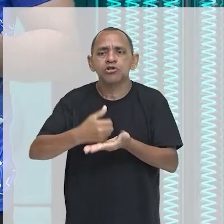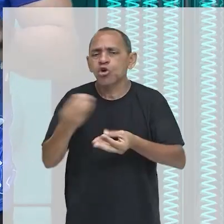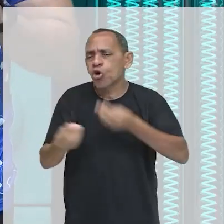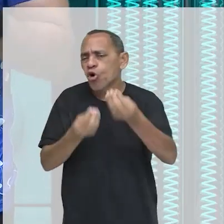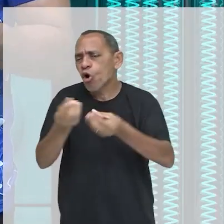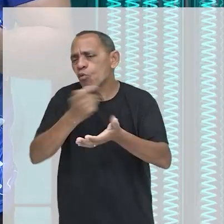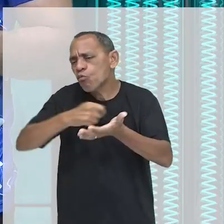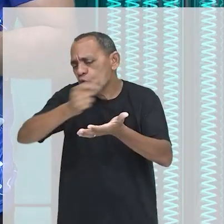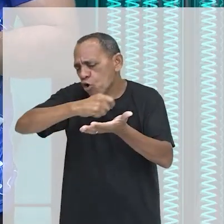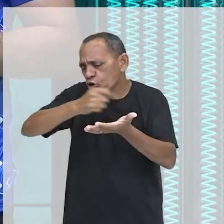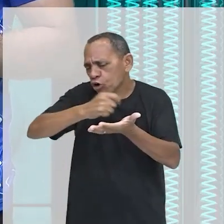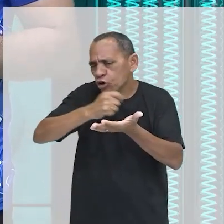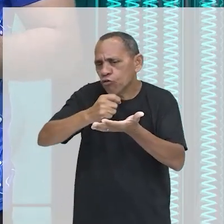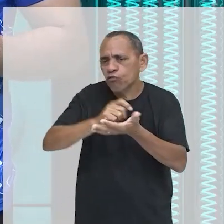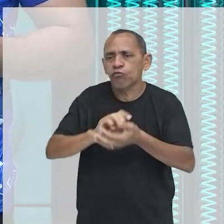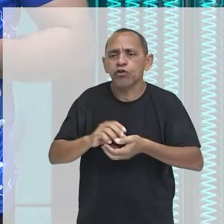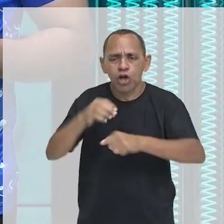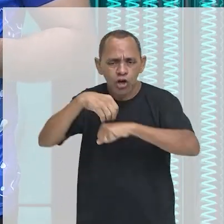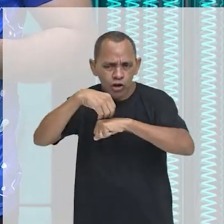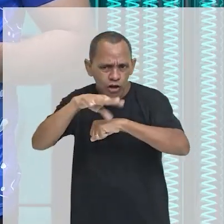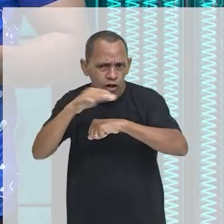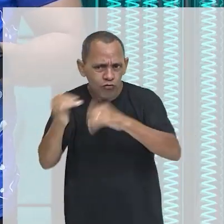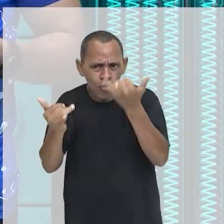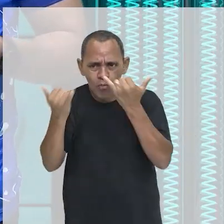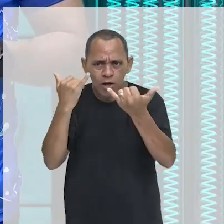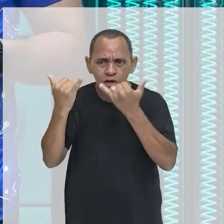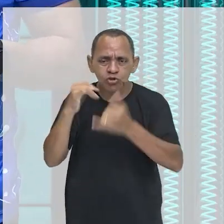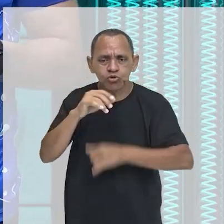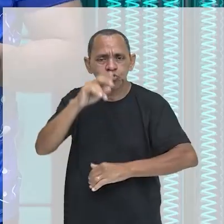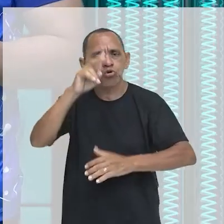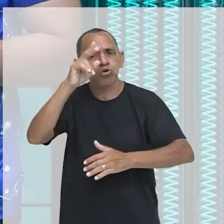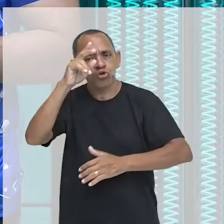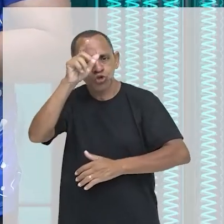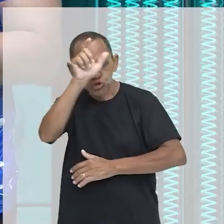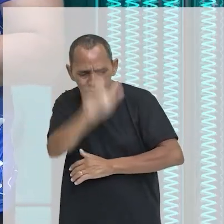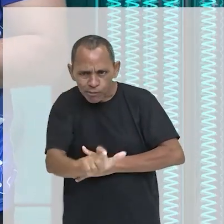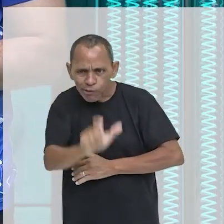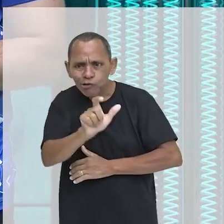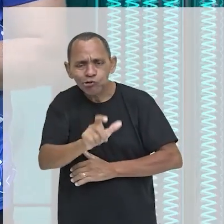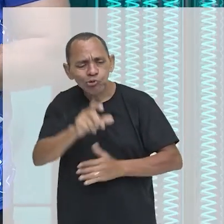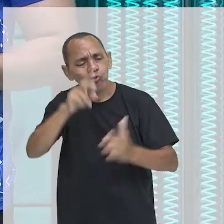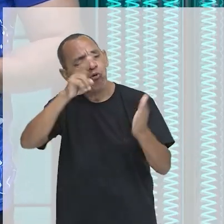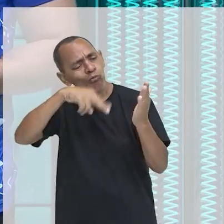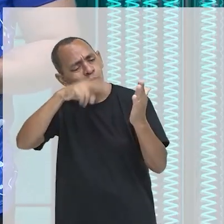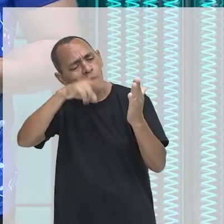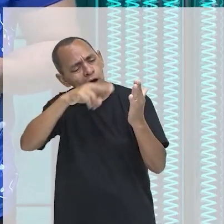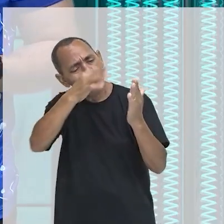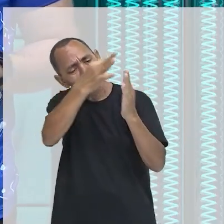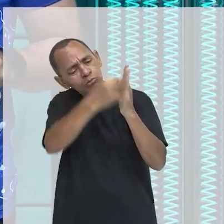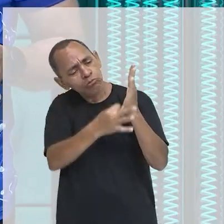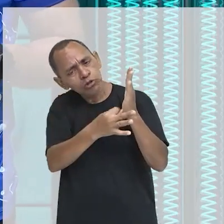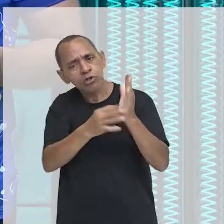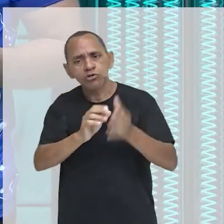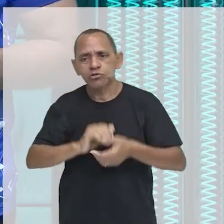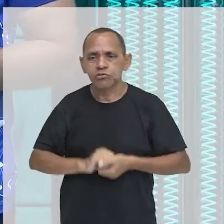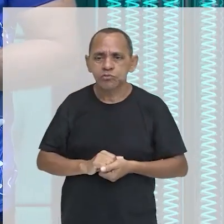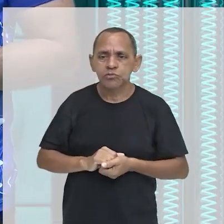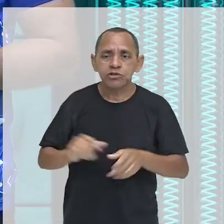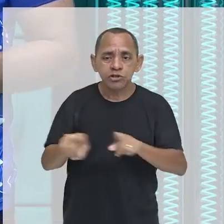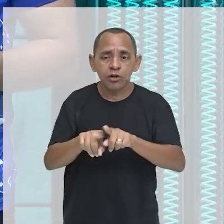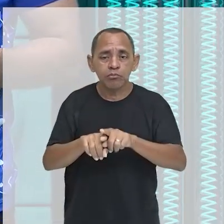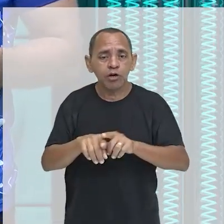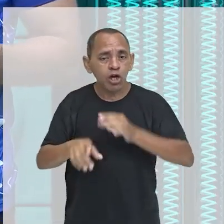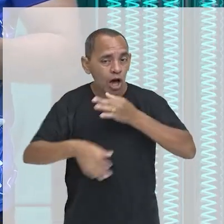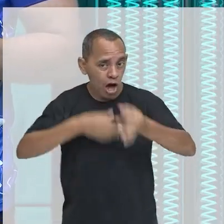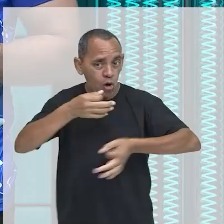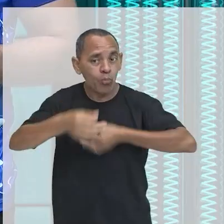deixar o meu leitor a par do que vai tratar o texto. Aí, no seguinte ponto, desenvolvimento do argumento,